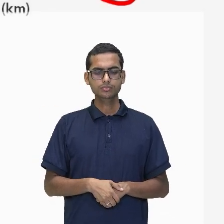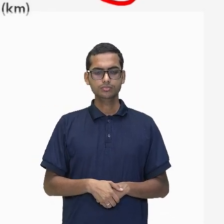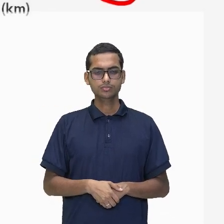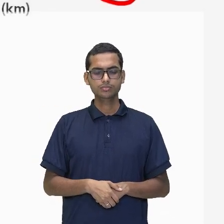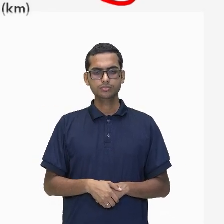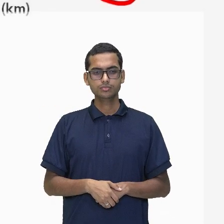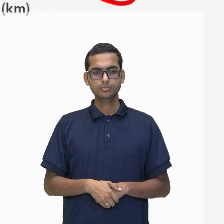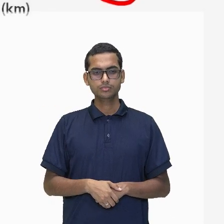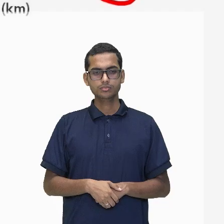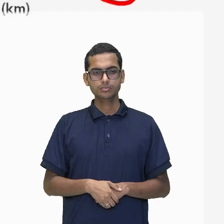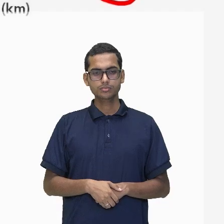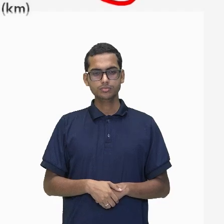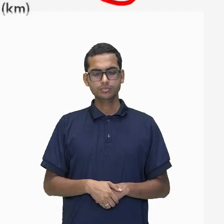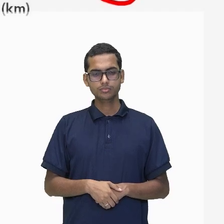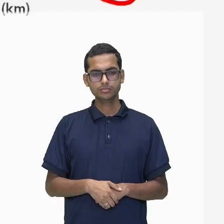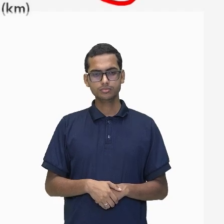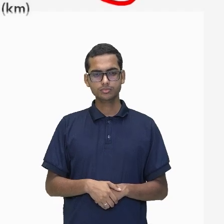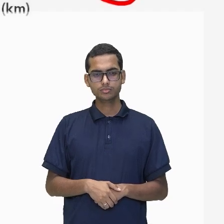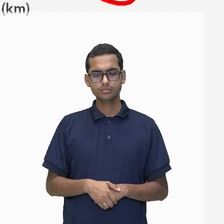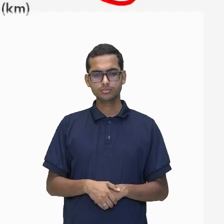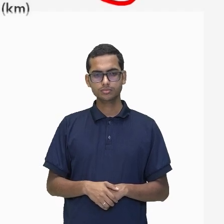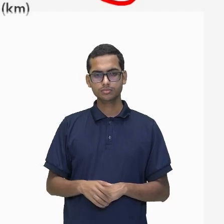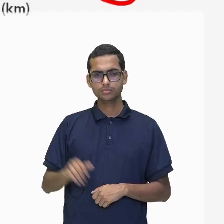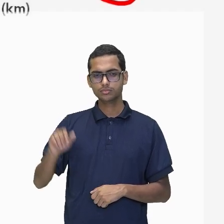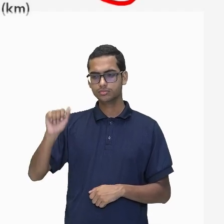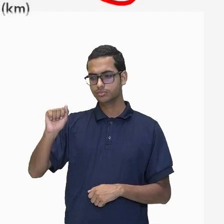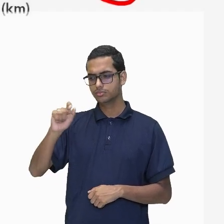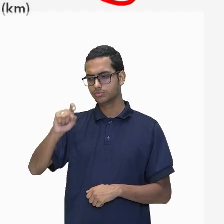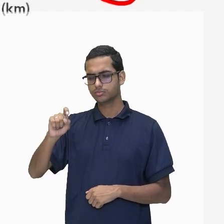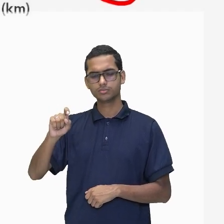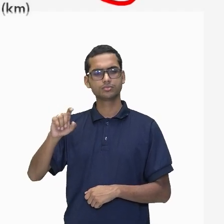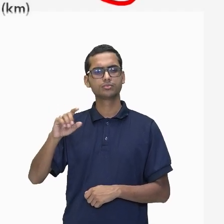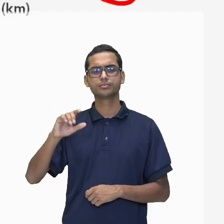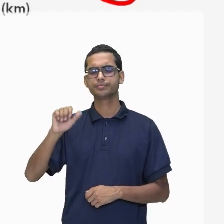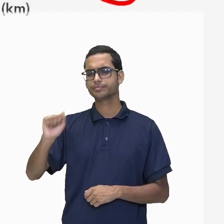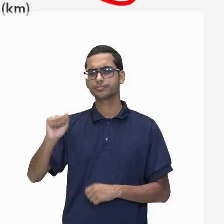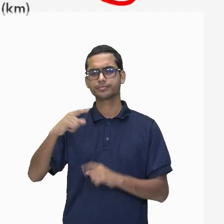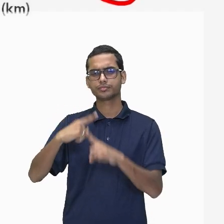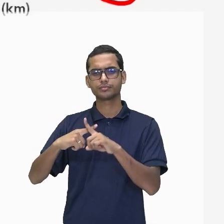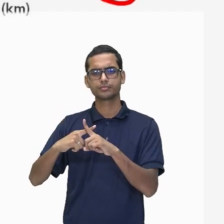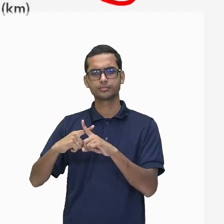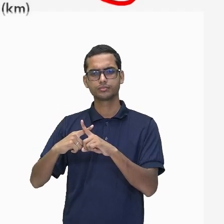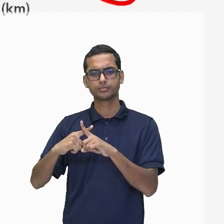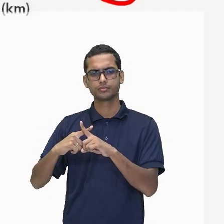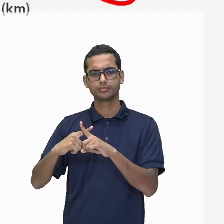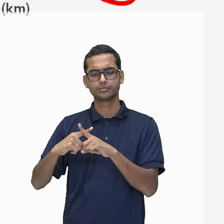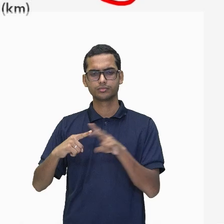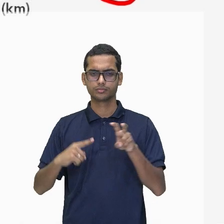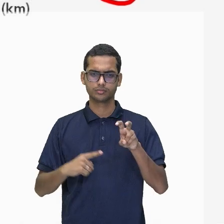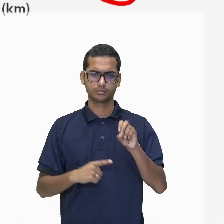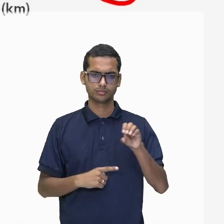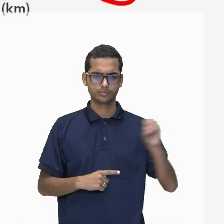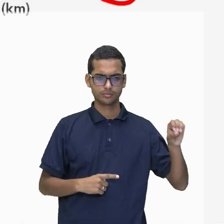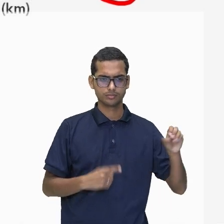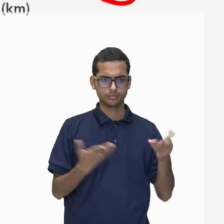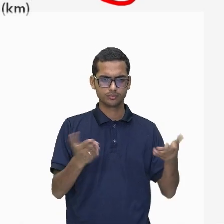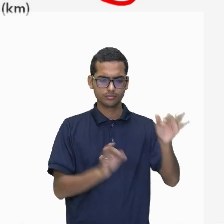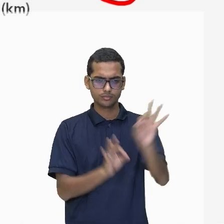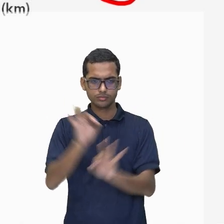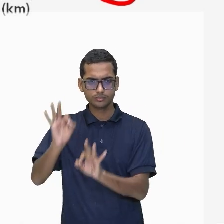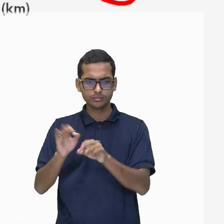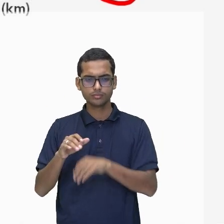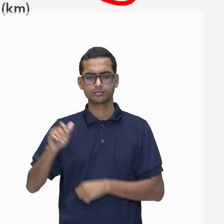que vai ser A vezes, qual é o valor de x mesmo? O valor de x é 500. Ou